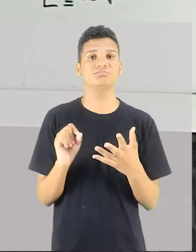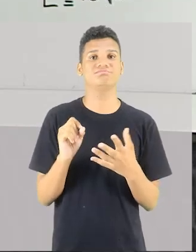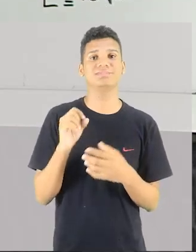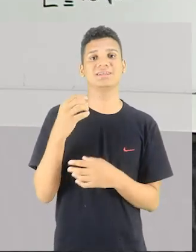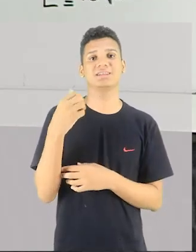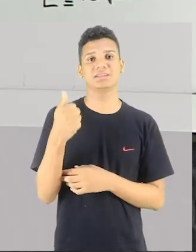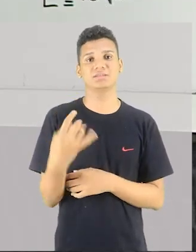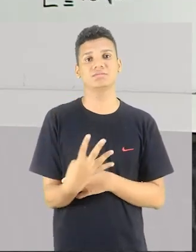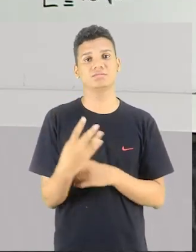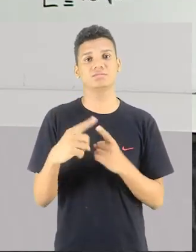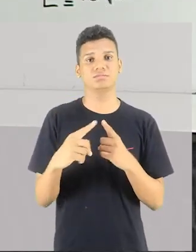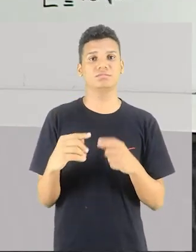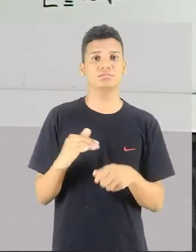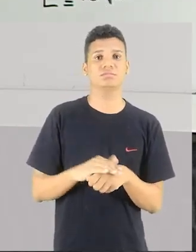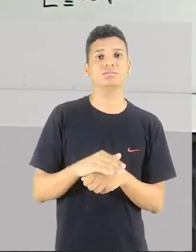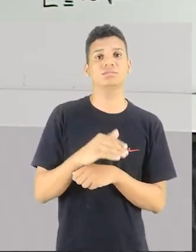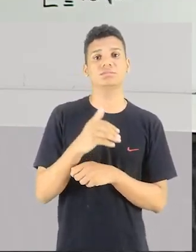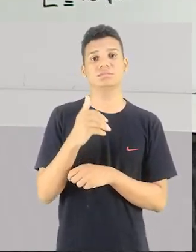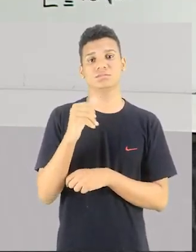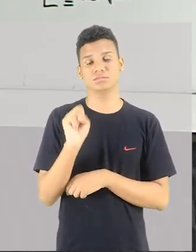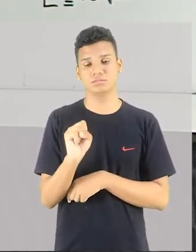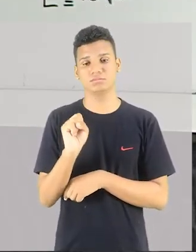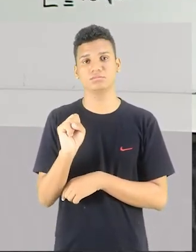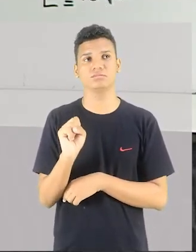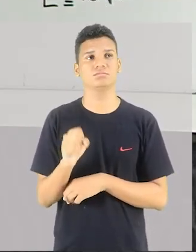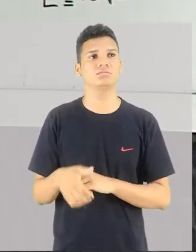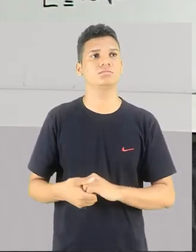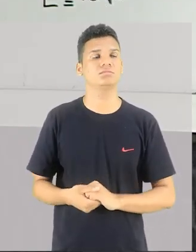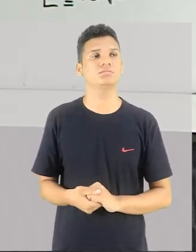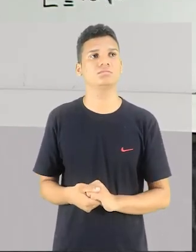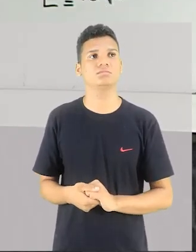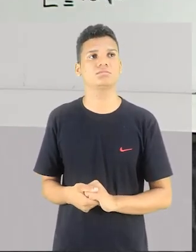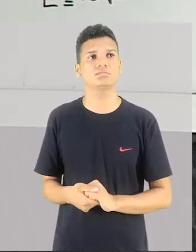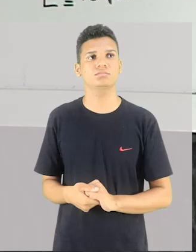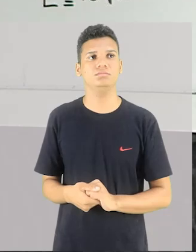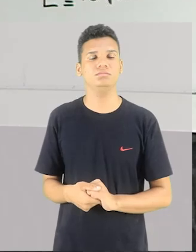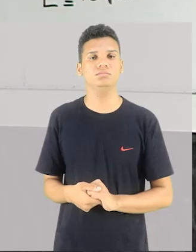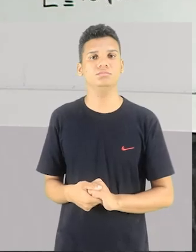vai aumentar em oo então ele vai passar aqui ó